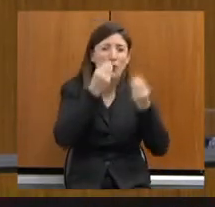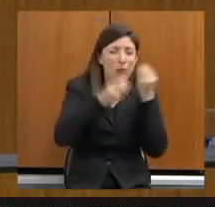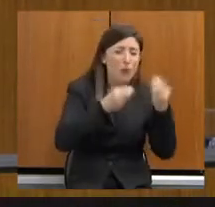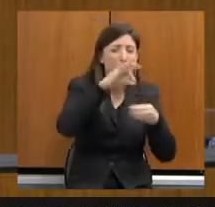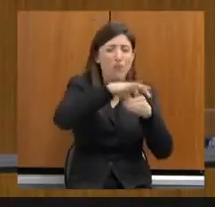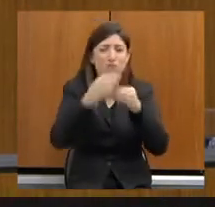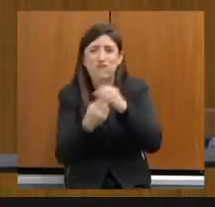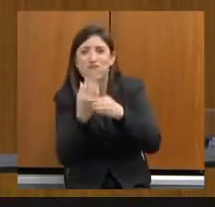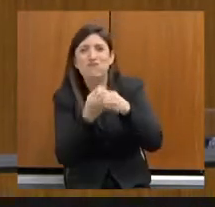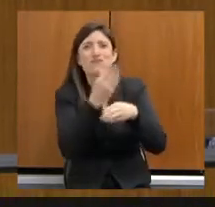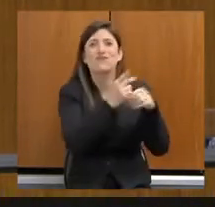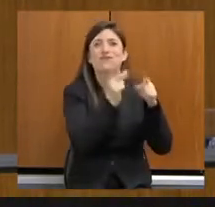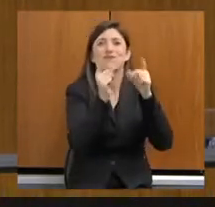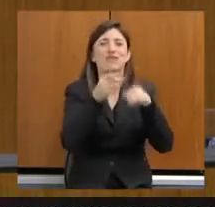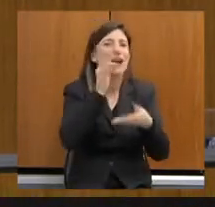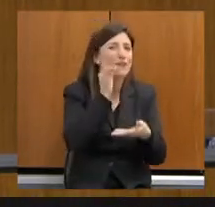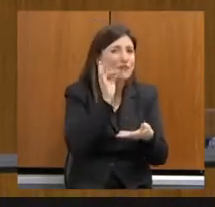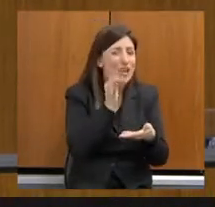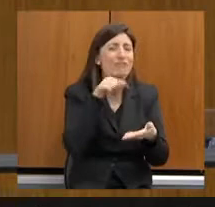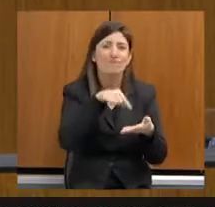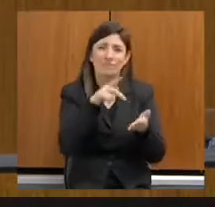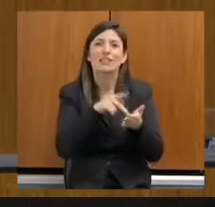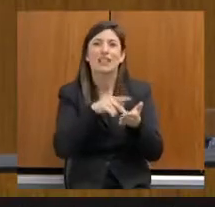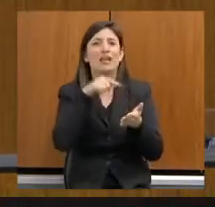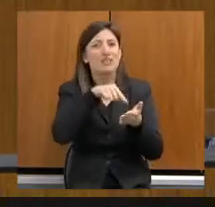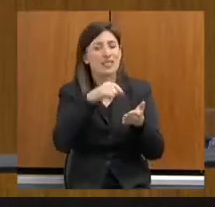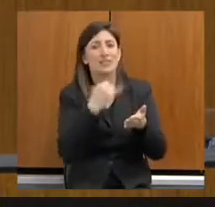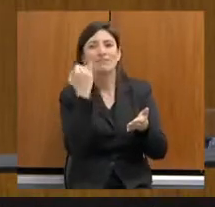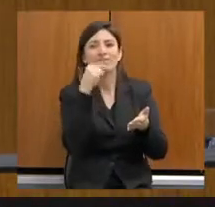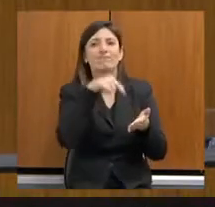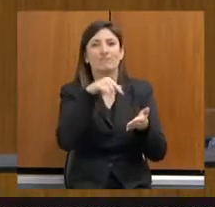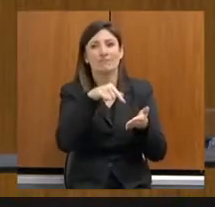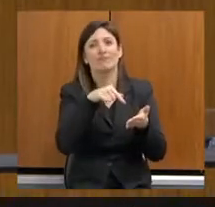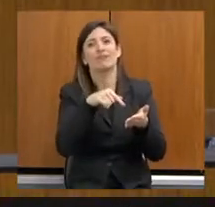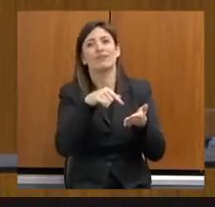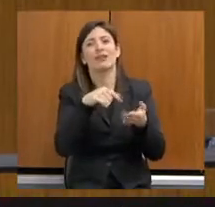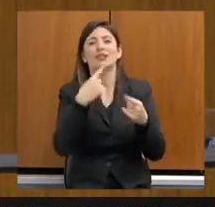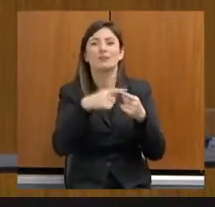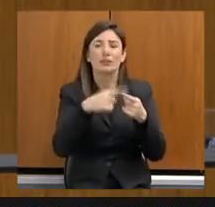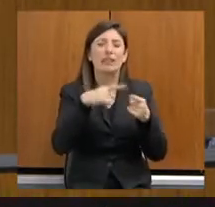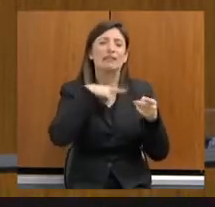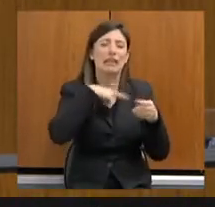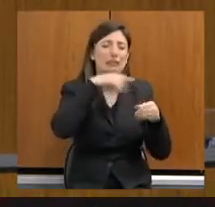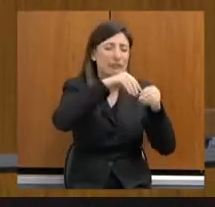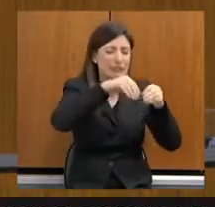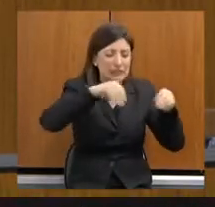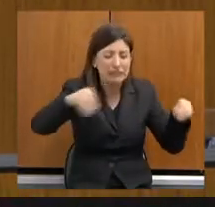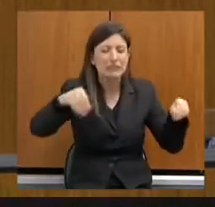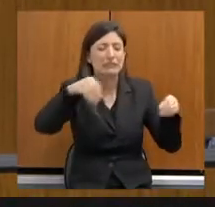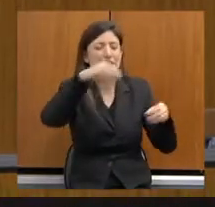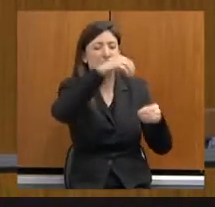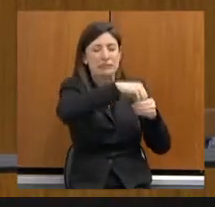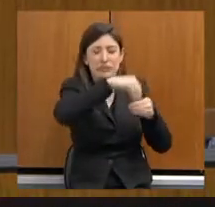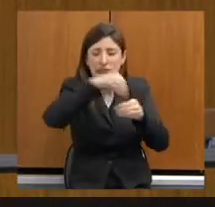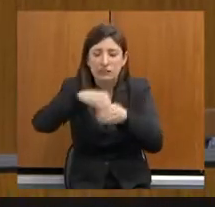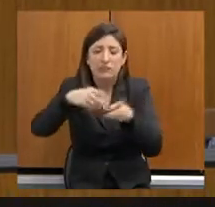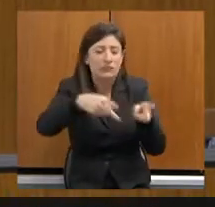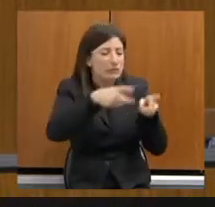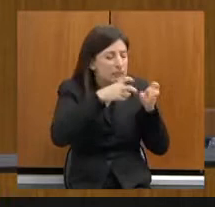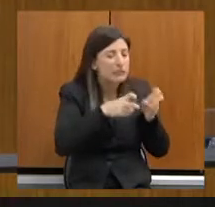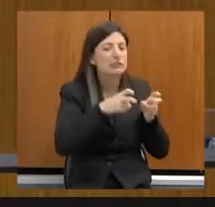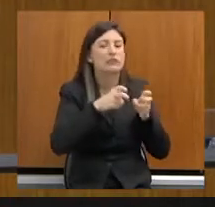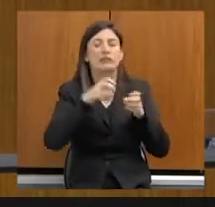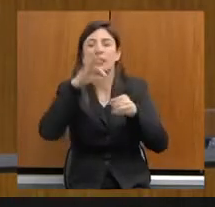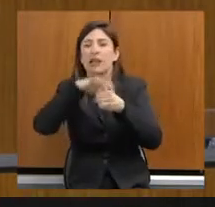dos pesos né de base Justamente não é puxado com grãos com a soja né nós eu estou no